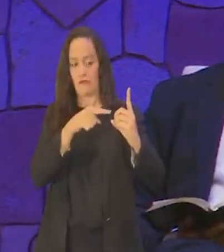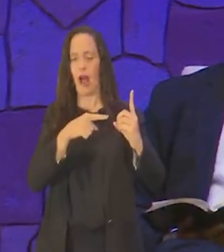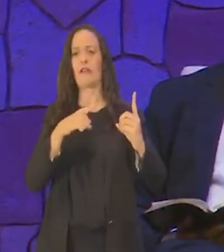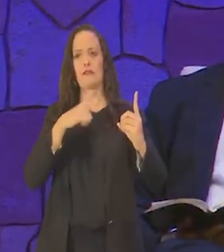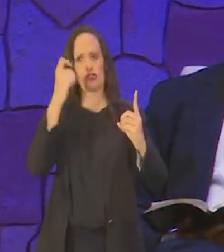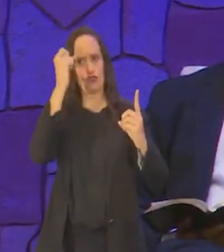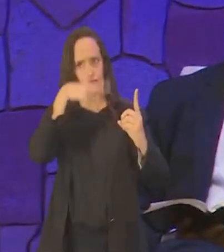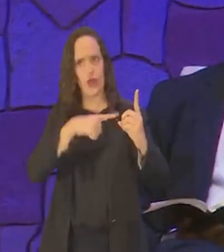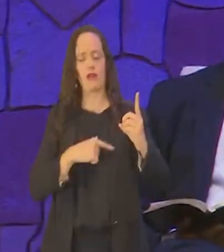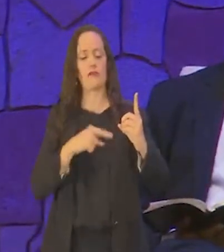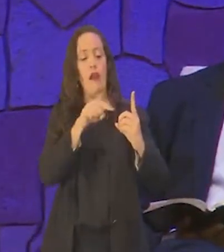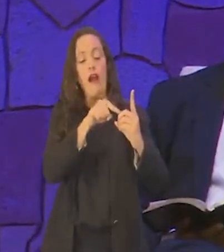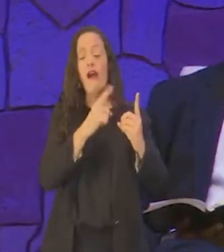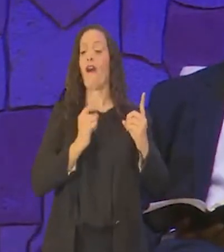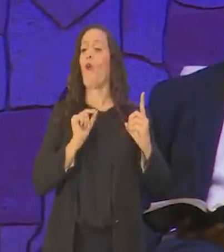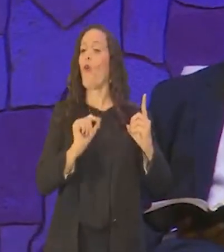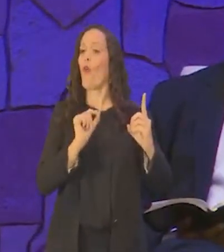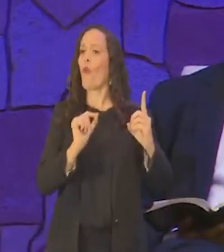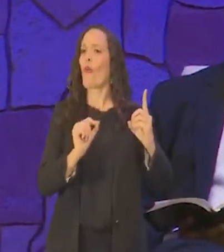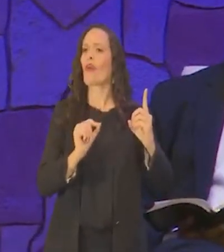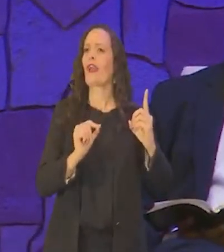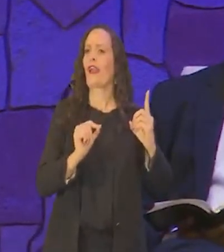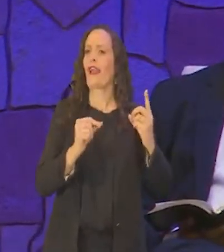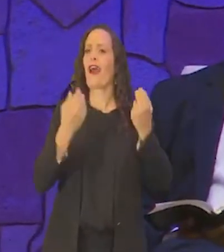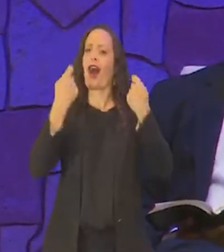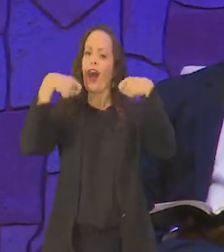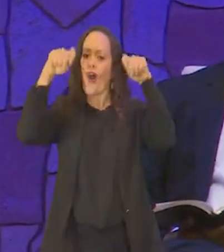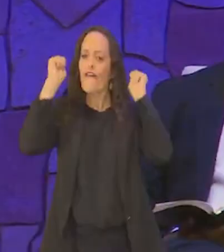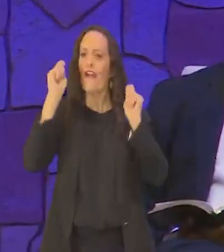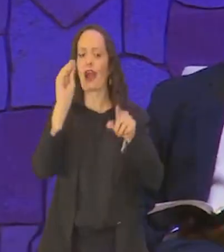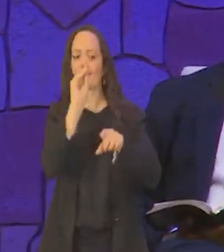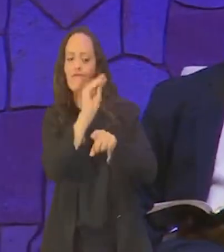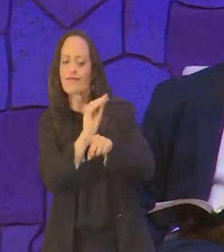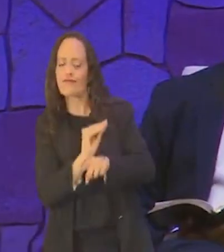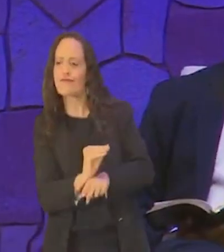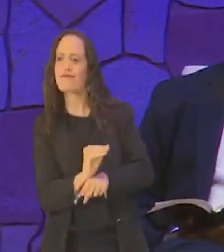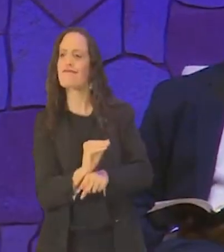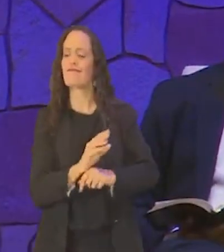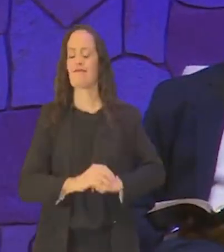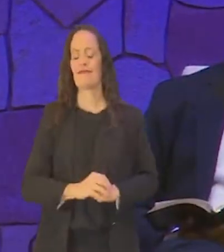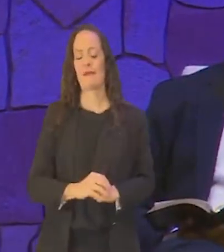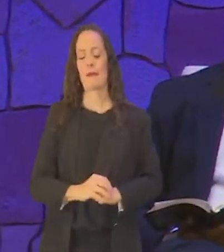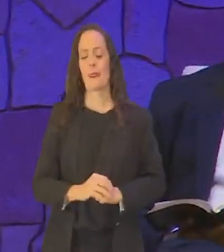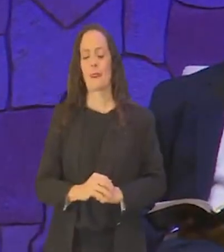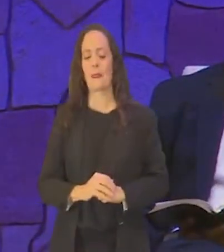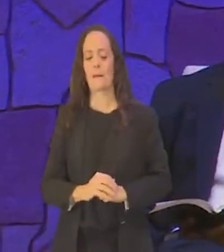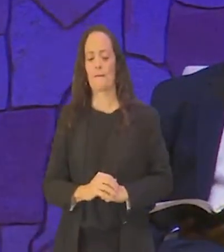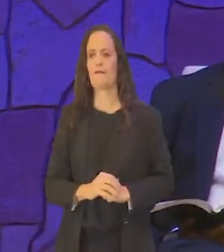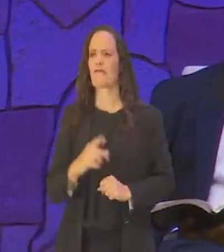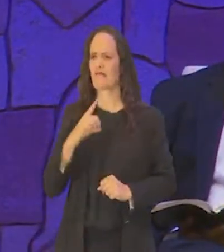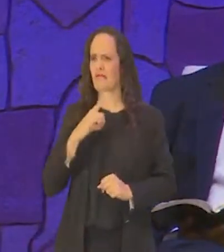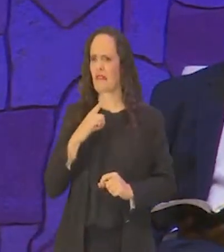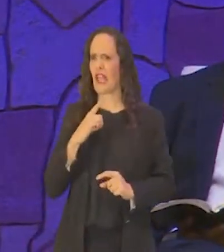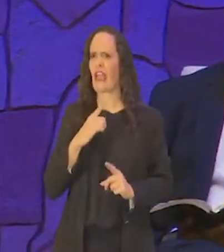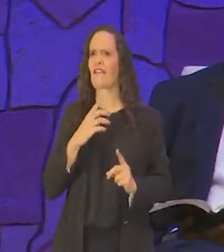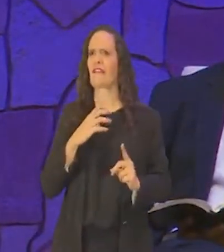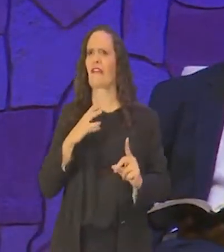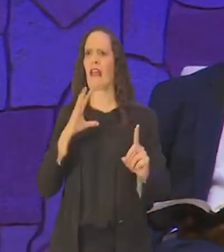Pastor de ovelhas, dado no trabalho na casa de seu pai, enfrentando